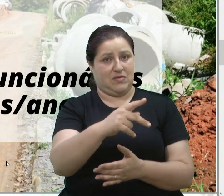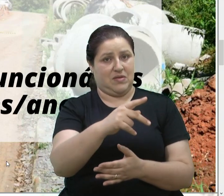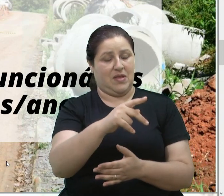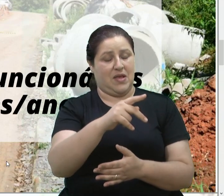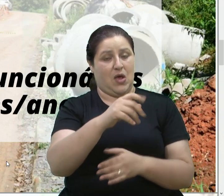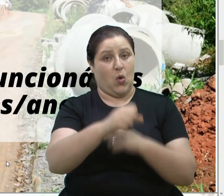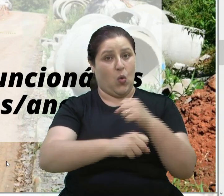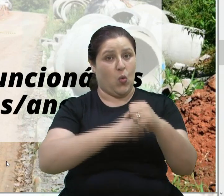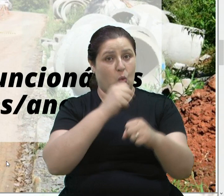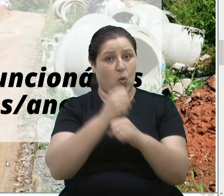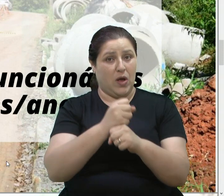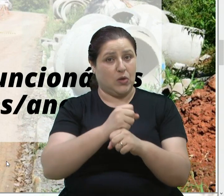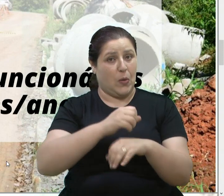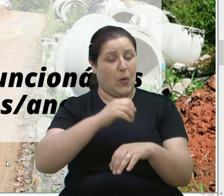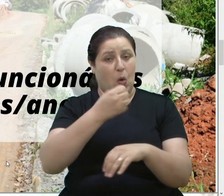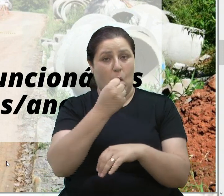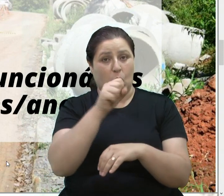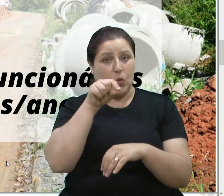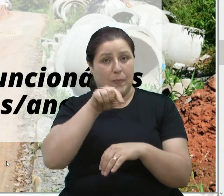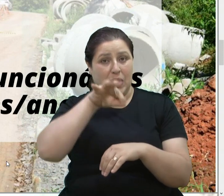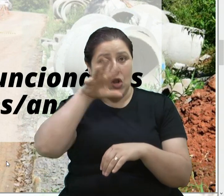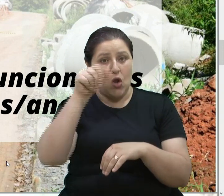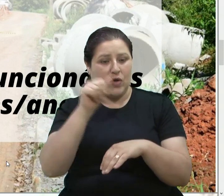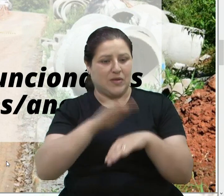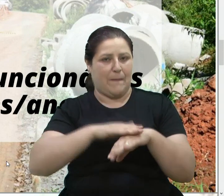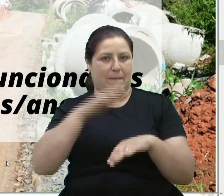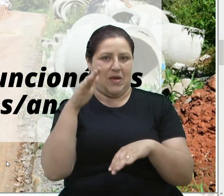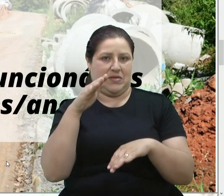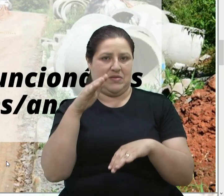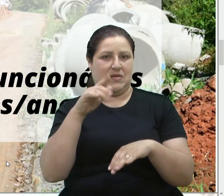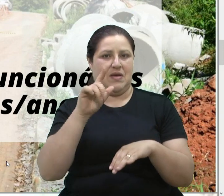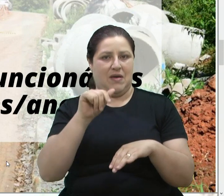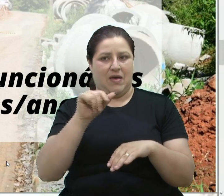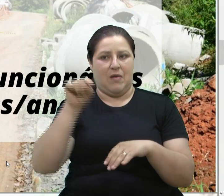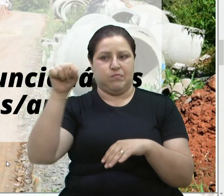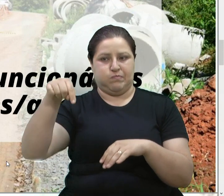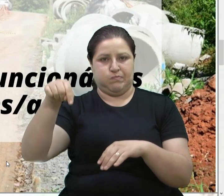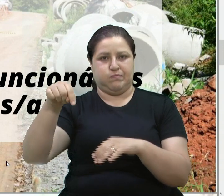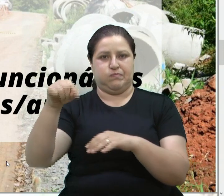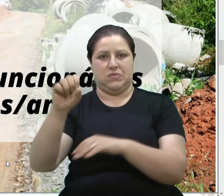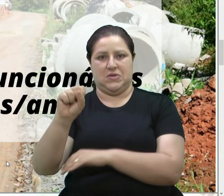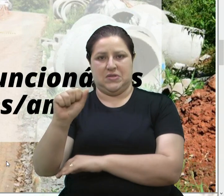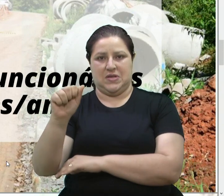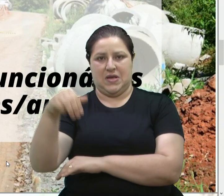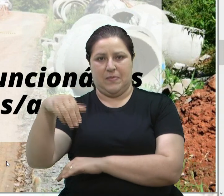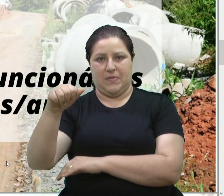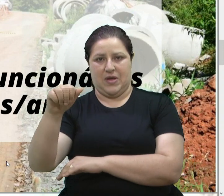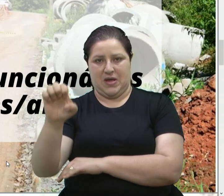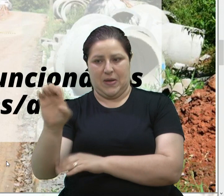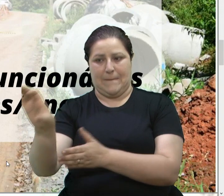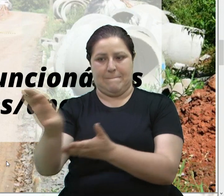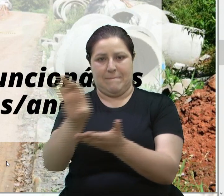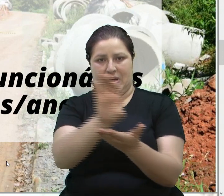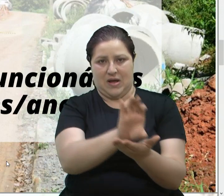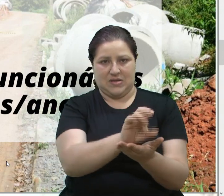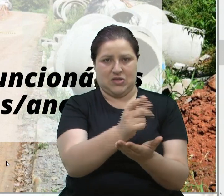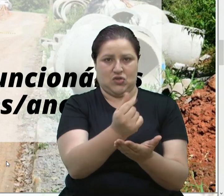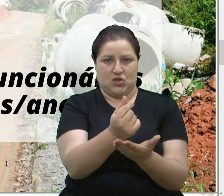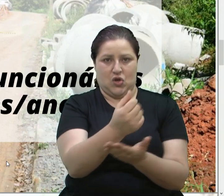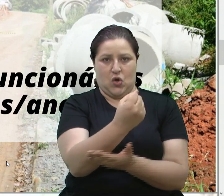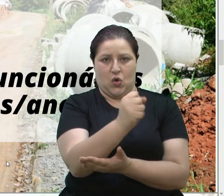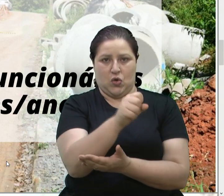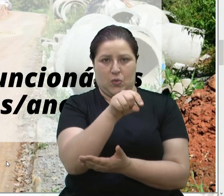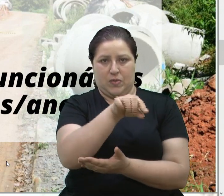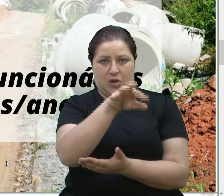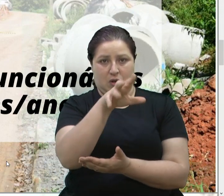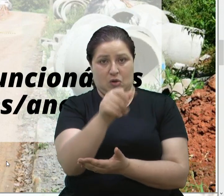ano. Então, ela repassa mais ou menos 8 milhões, que não é pela rede mista, e somente o custo